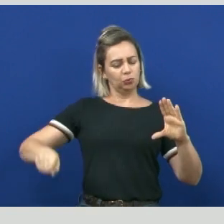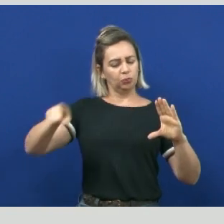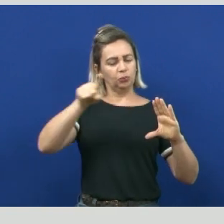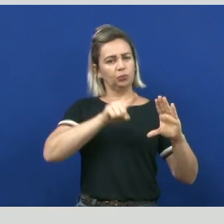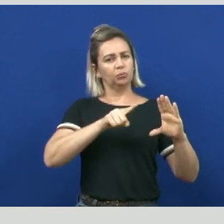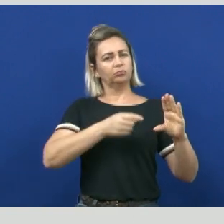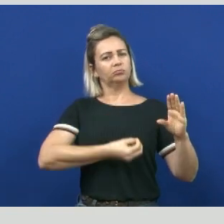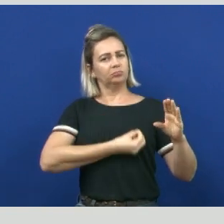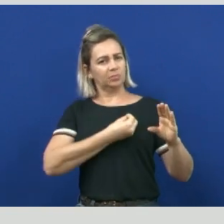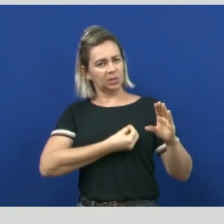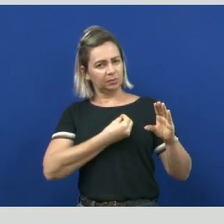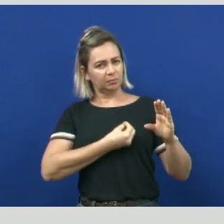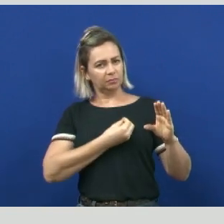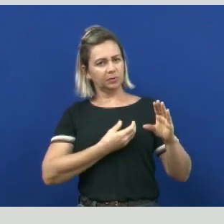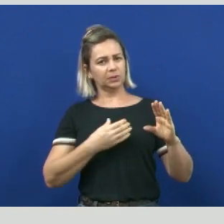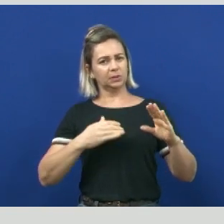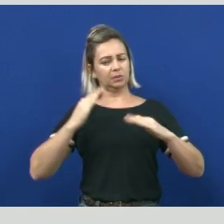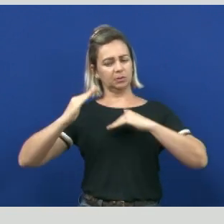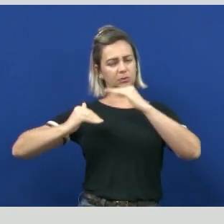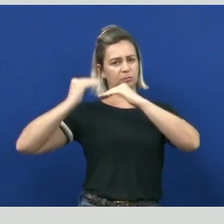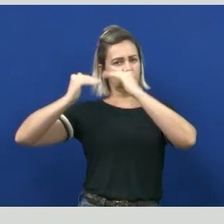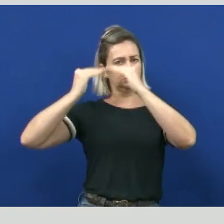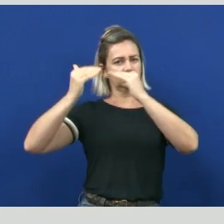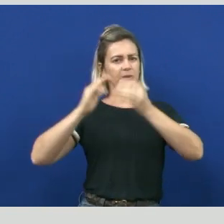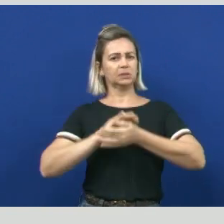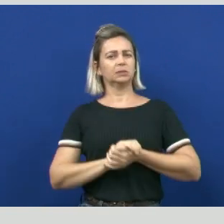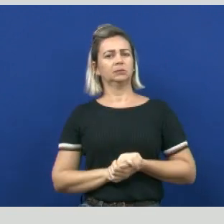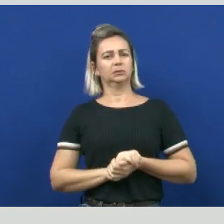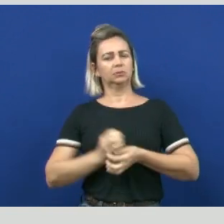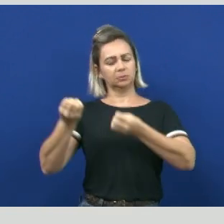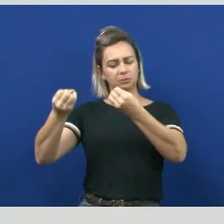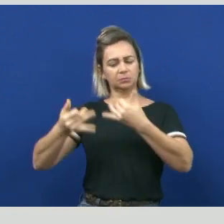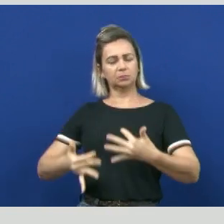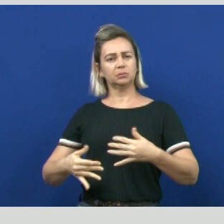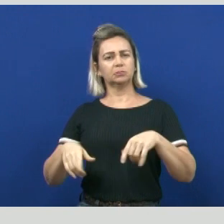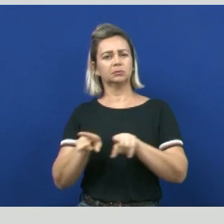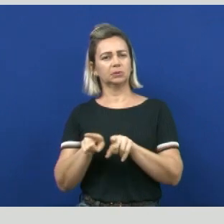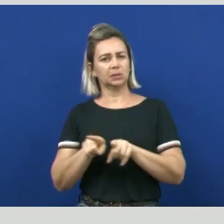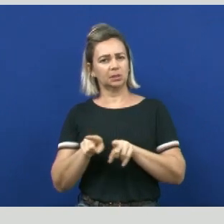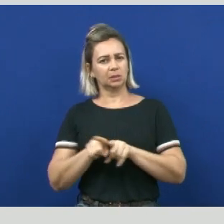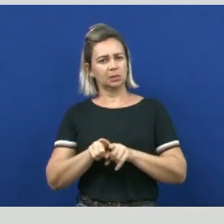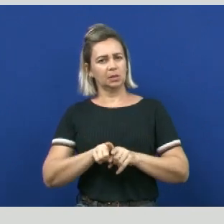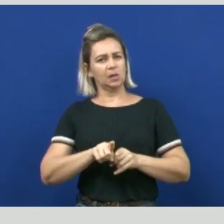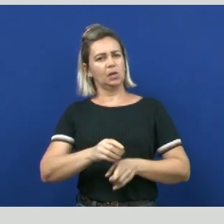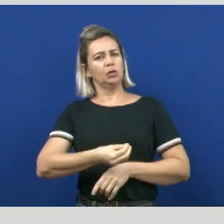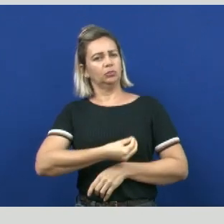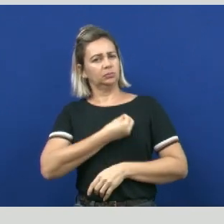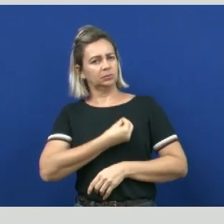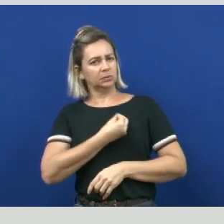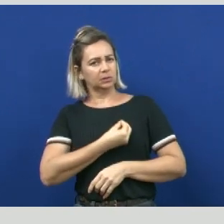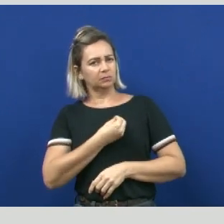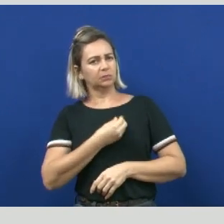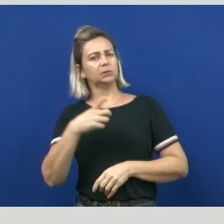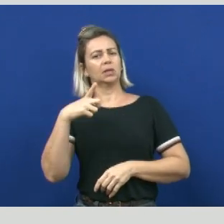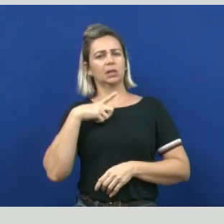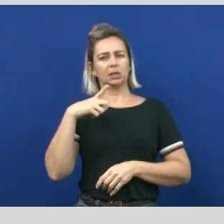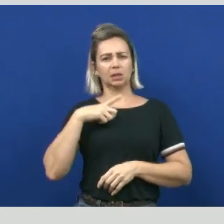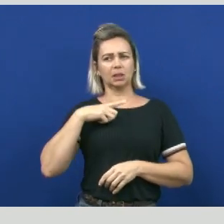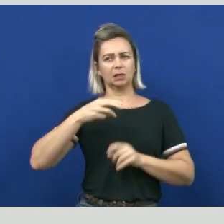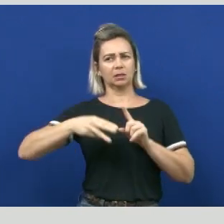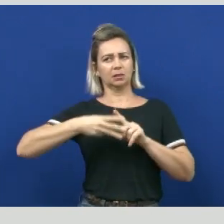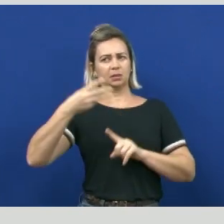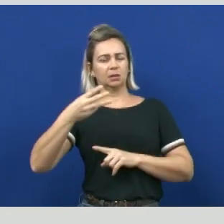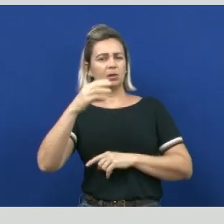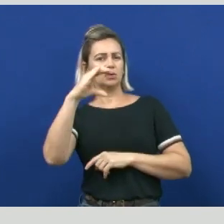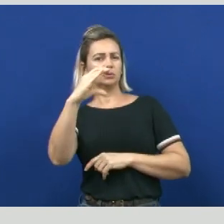celular, metabolismo, capacidade de evoluir, né? Falamos também que a maioria dos seres vivos é formada pelos 6 elementos químicos, carbono, hidrogênio,